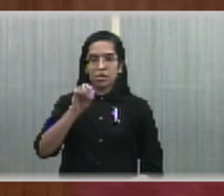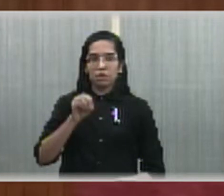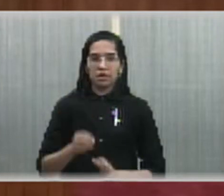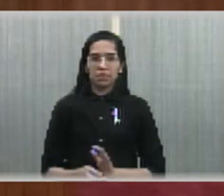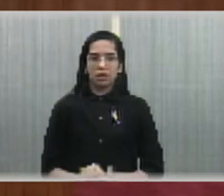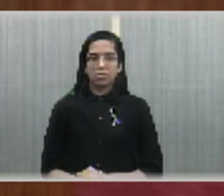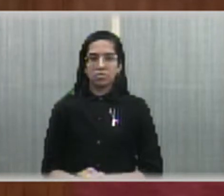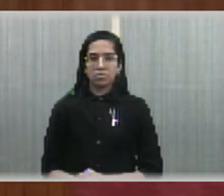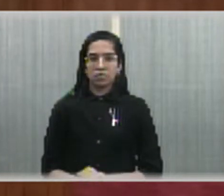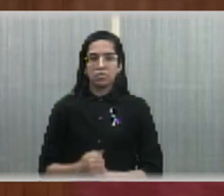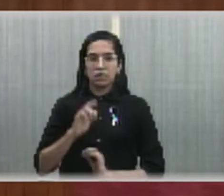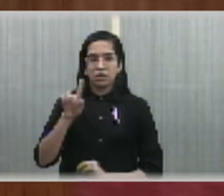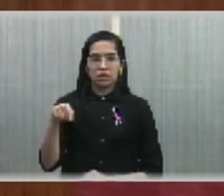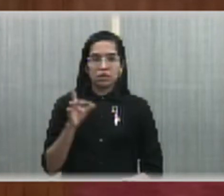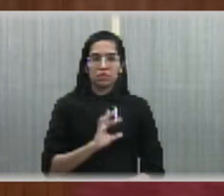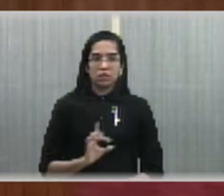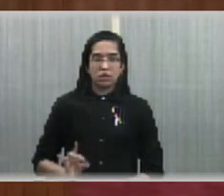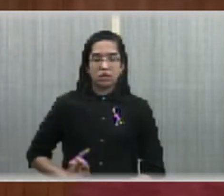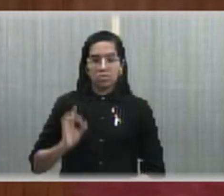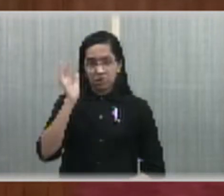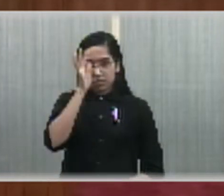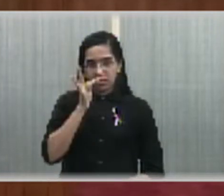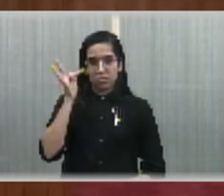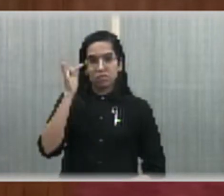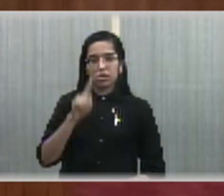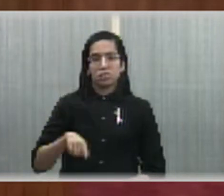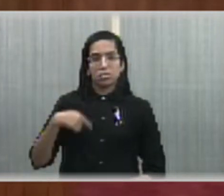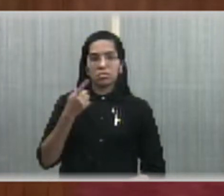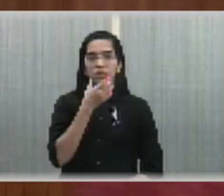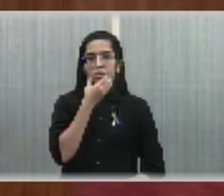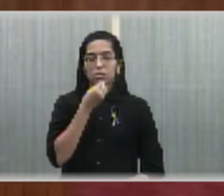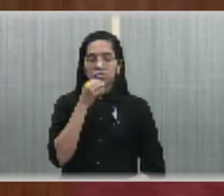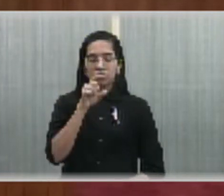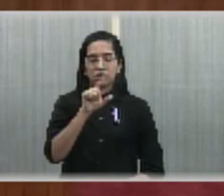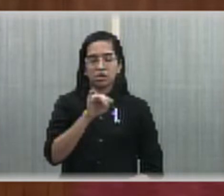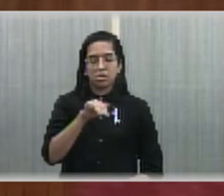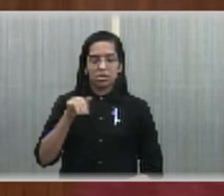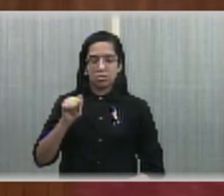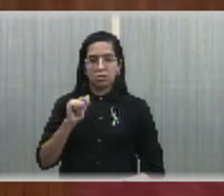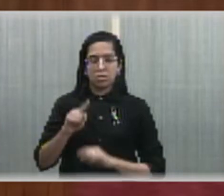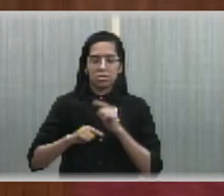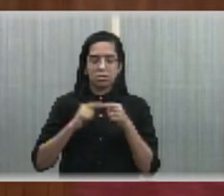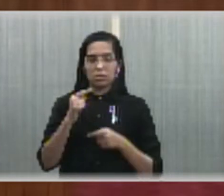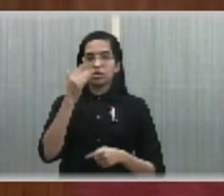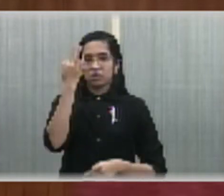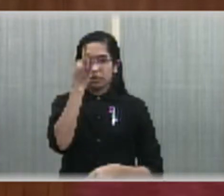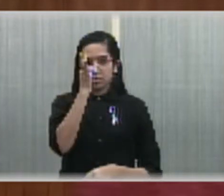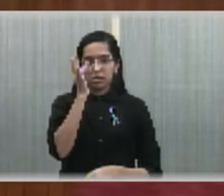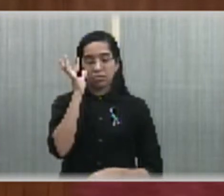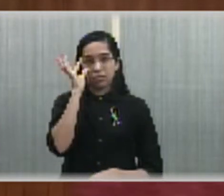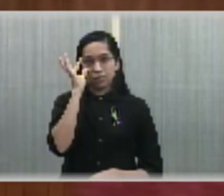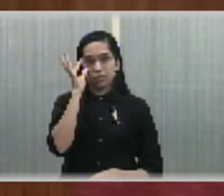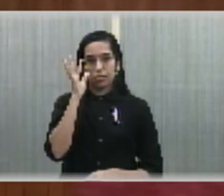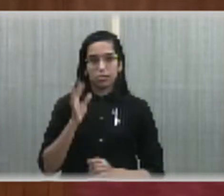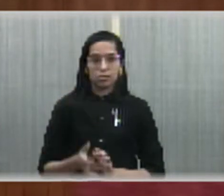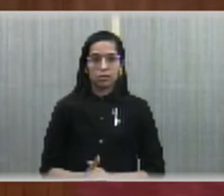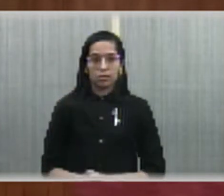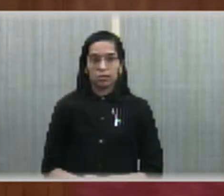Aí, depois a deputada Tereza Brito, depois o deputado Francisco Lima, depois o deputado Franzé, está escrito.